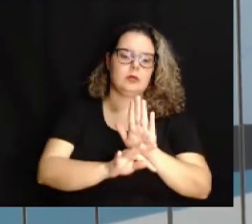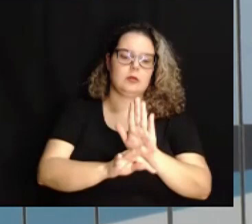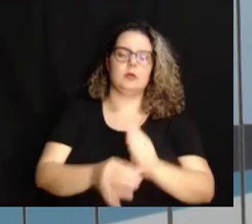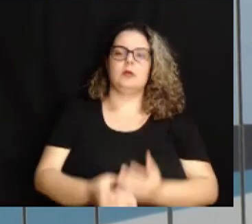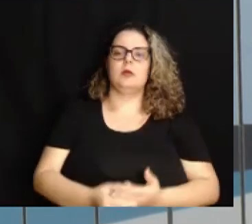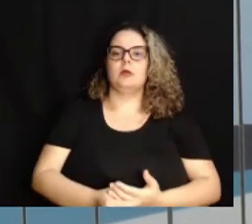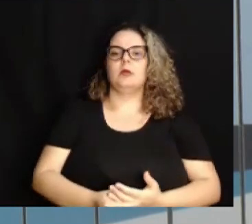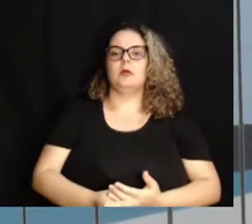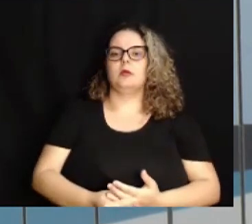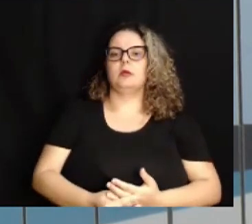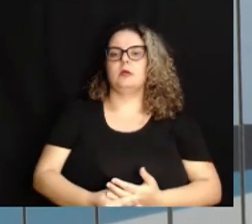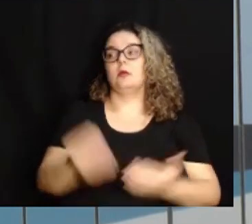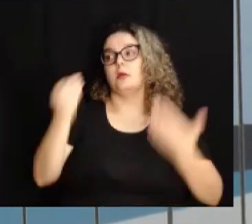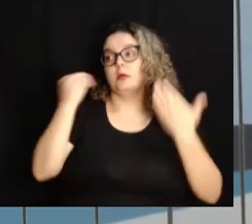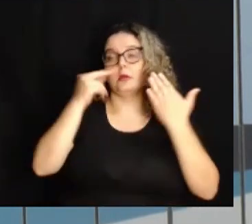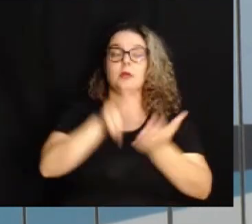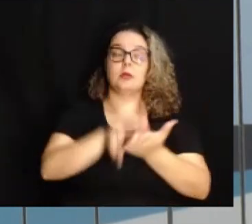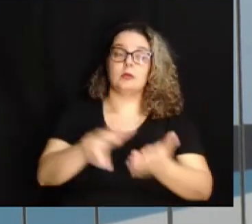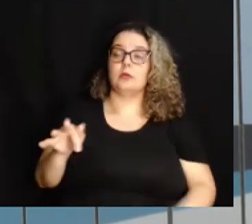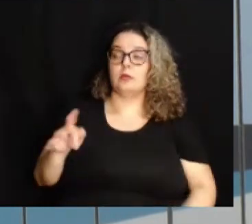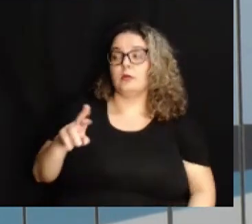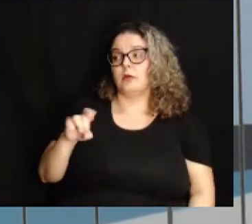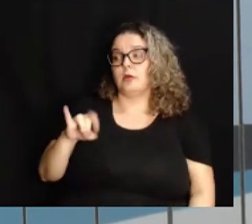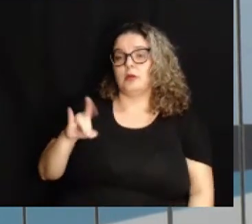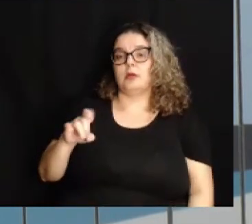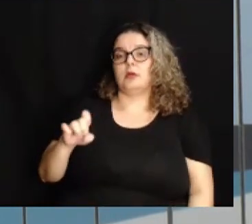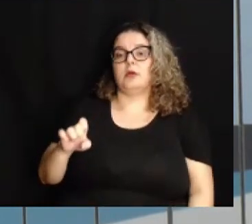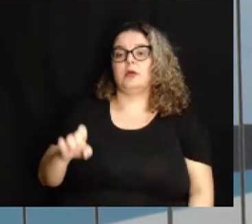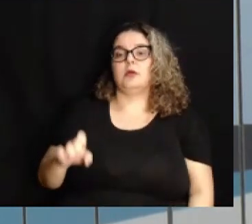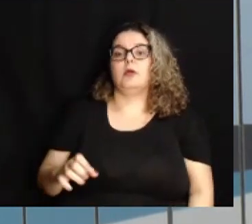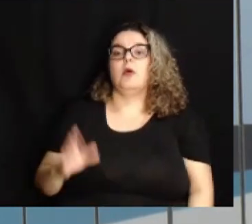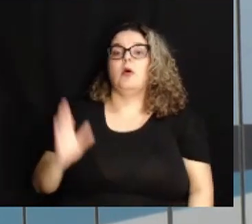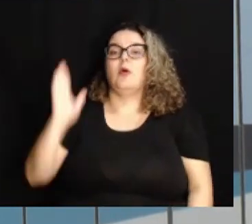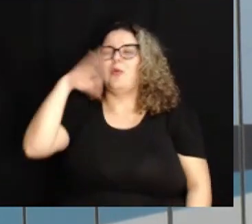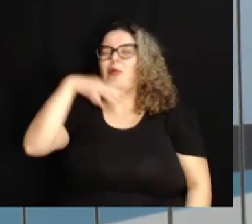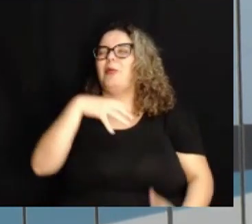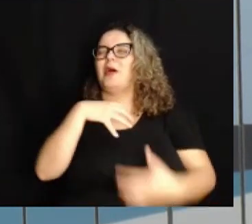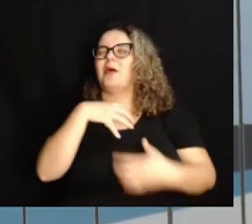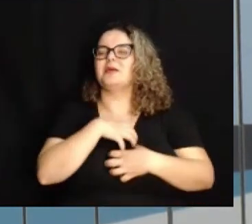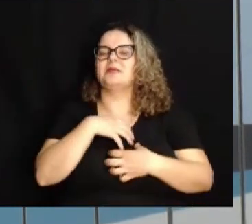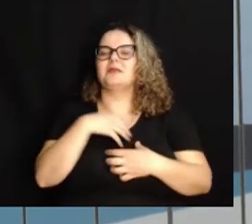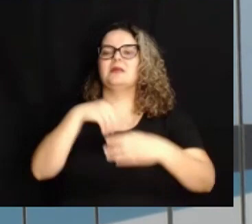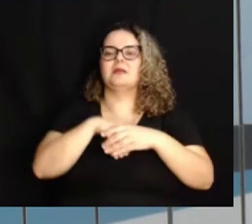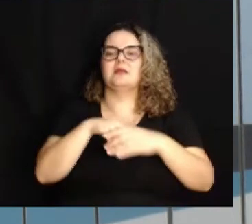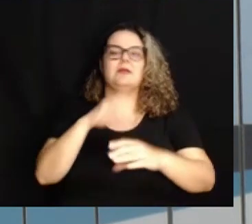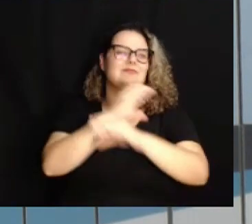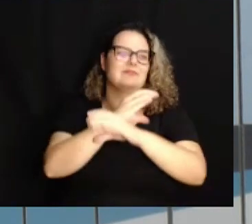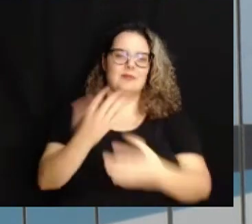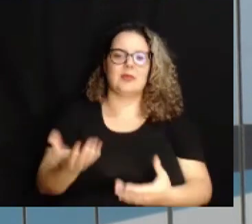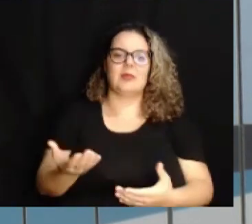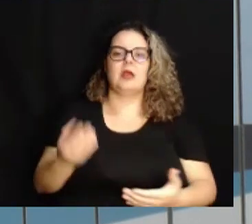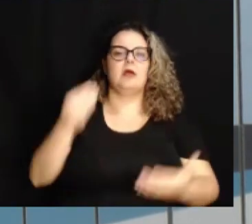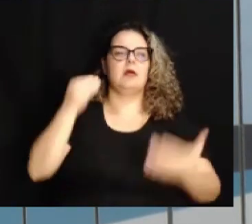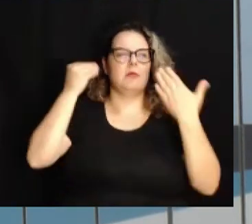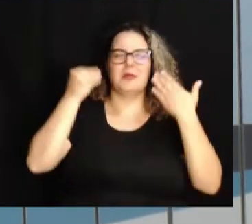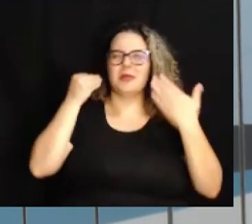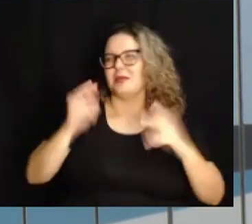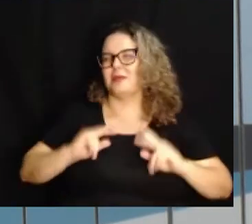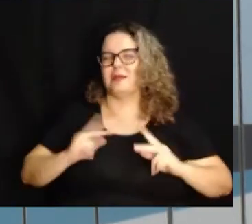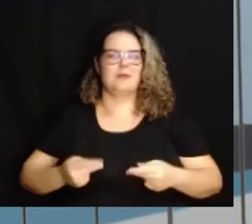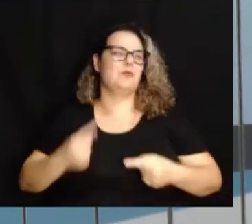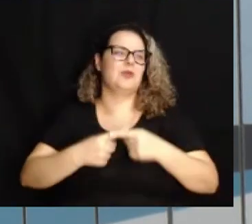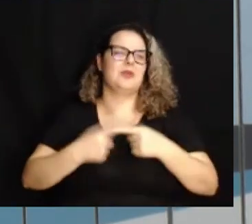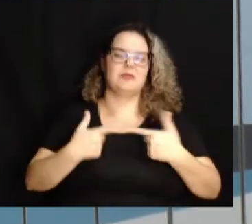do Freud, né, chama Mal-Estar na Civilização. É um dos textos que ele fala de toda essa questão da psique humana, por que existe a guerra, por que o ser humano